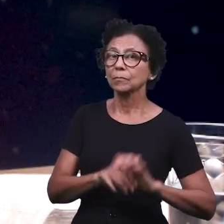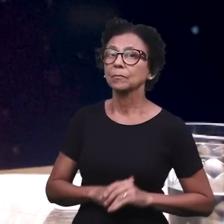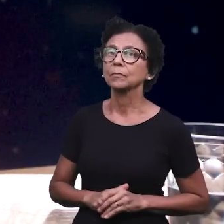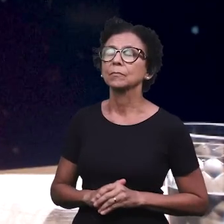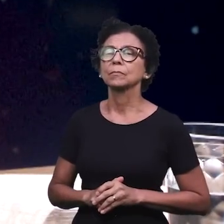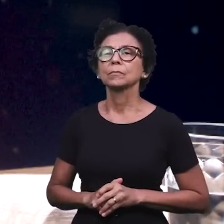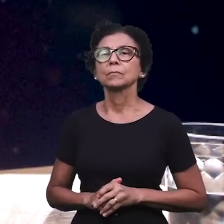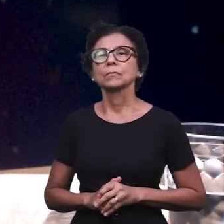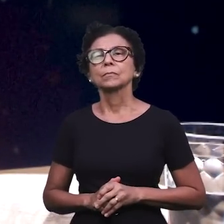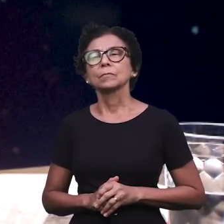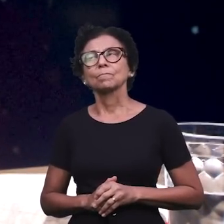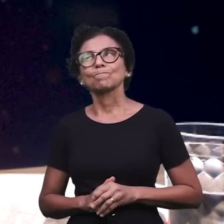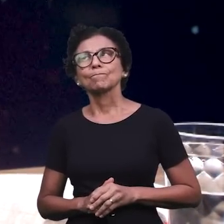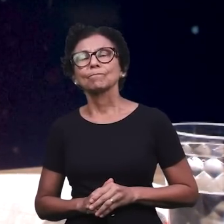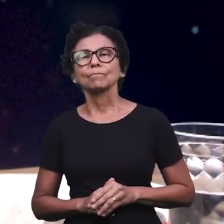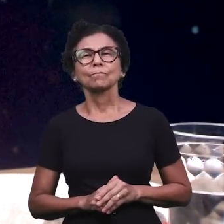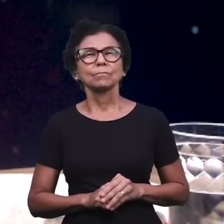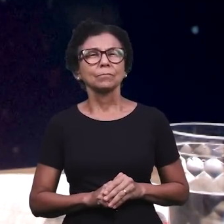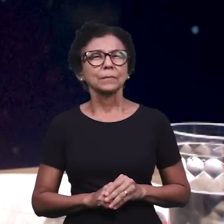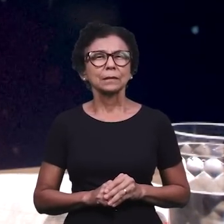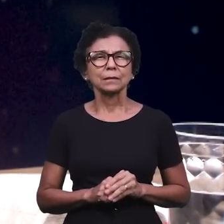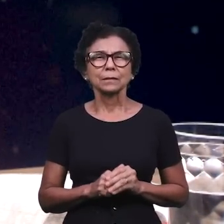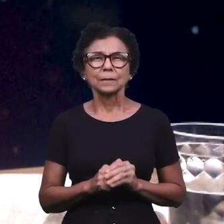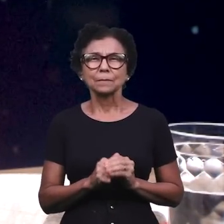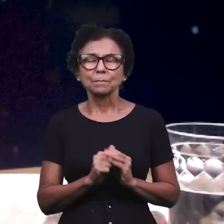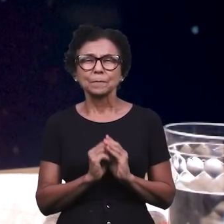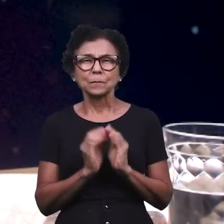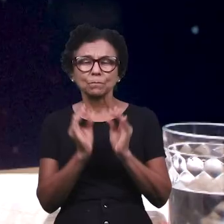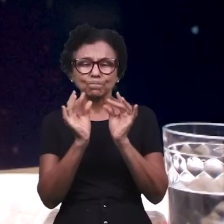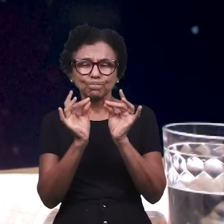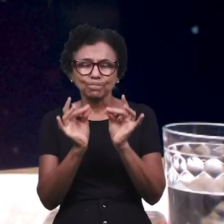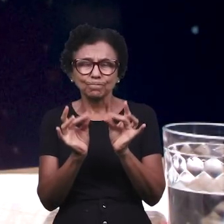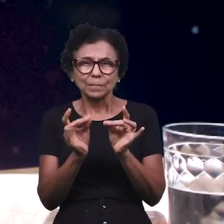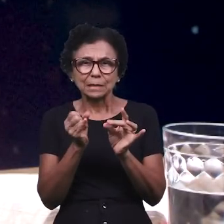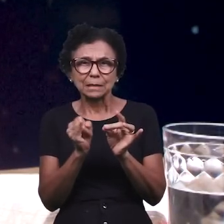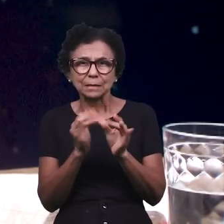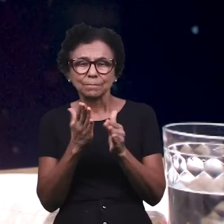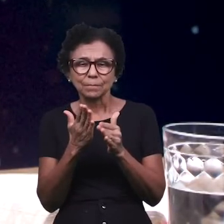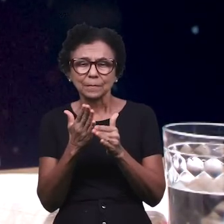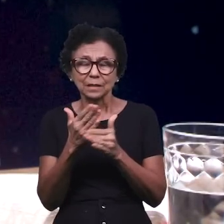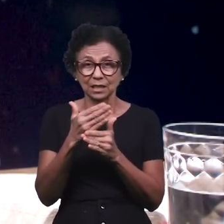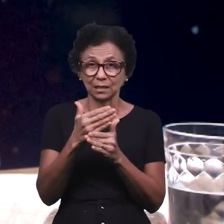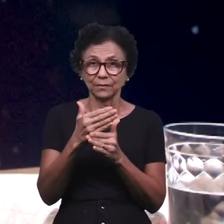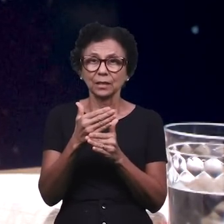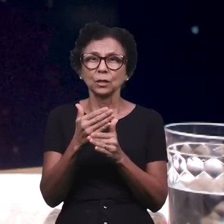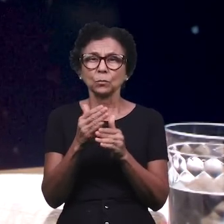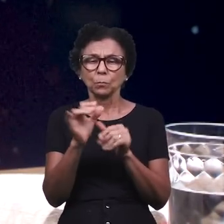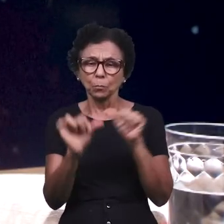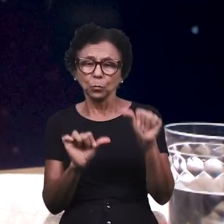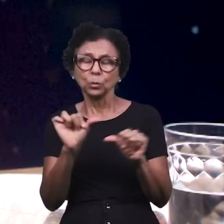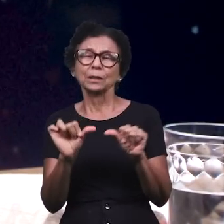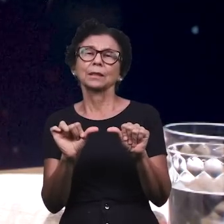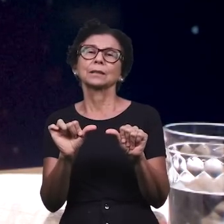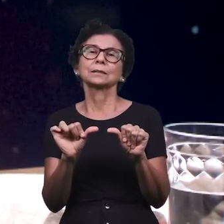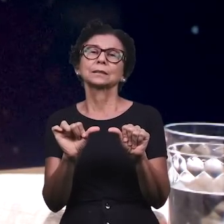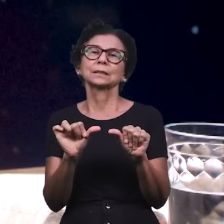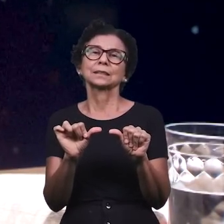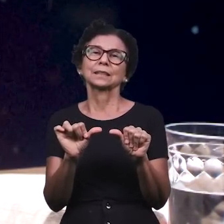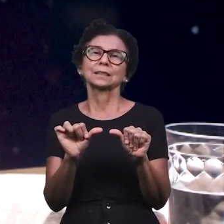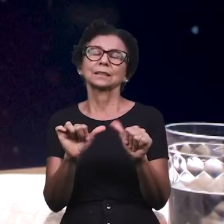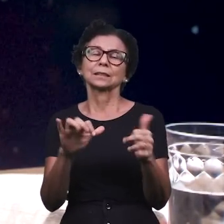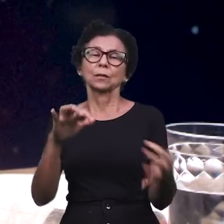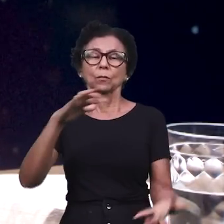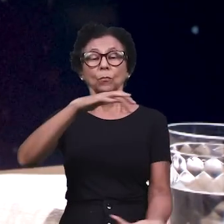minimamente calibradas de forma que qualquer desvio dessas constantes, o universo não seria como nós